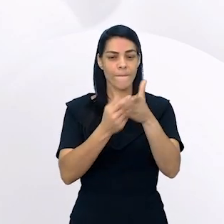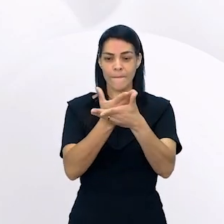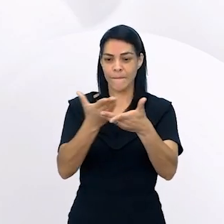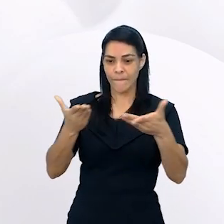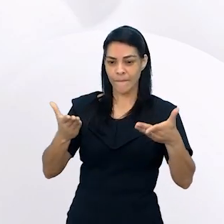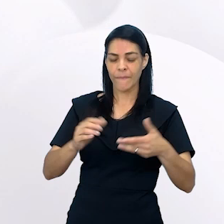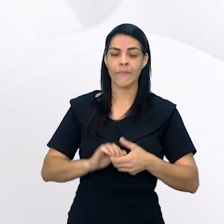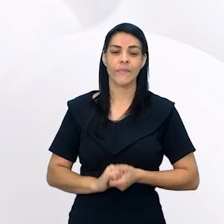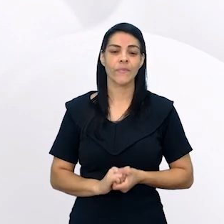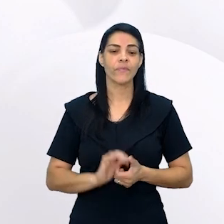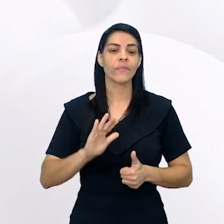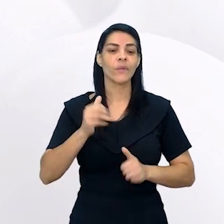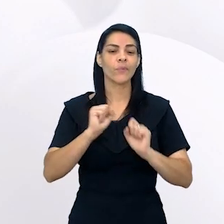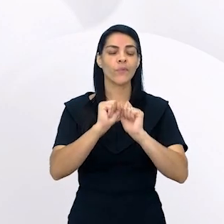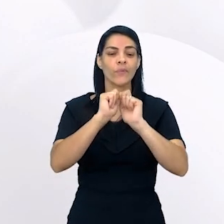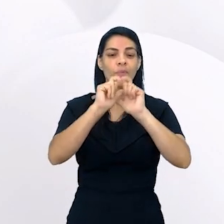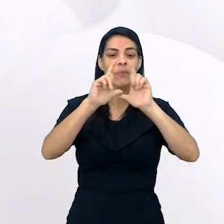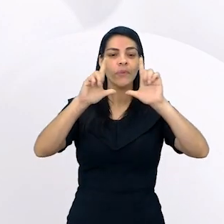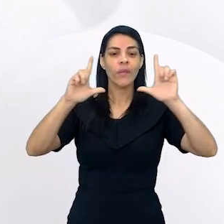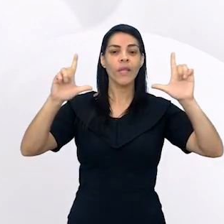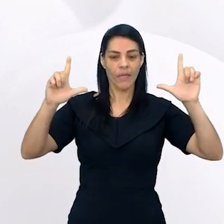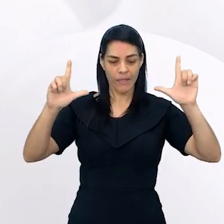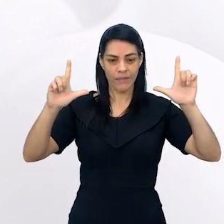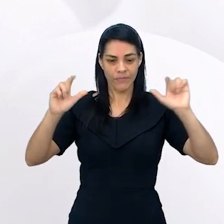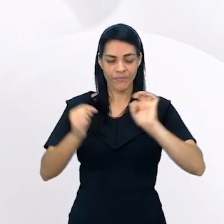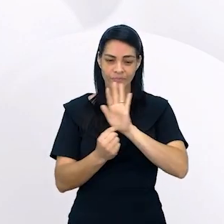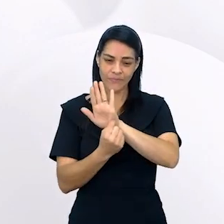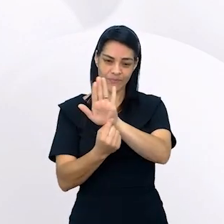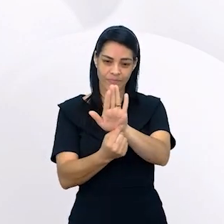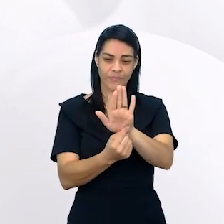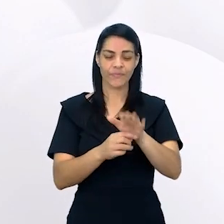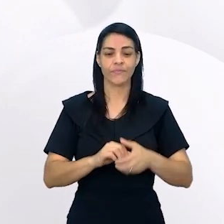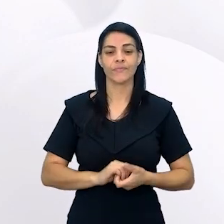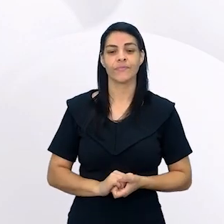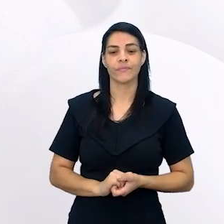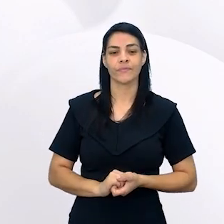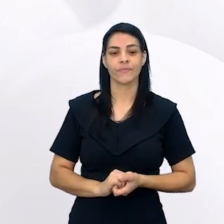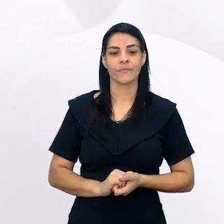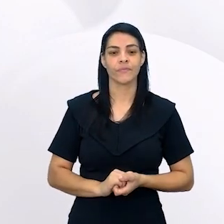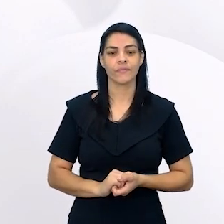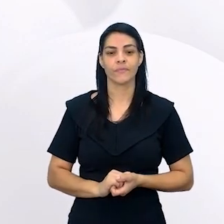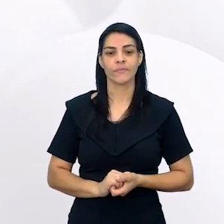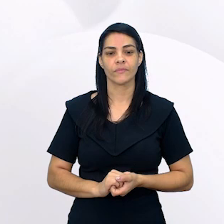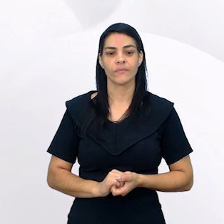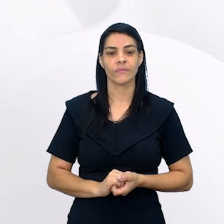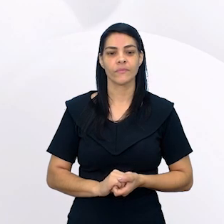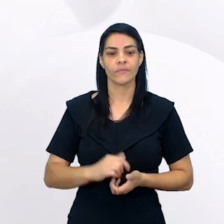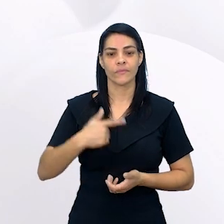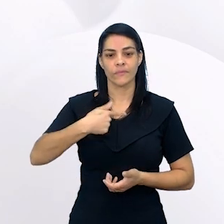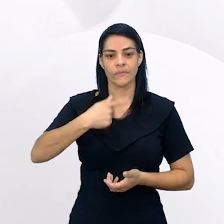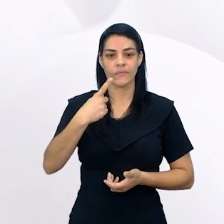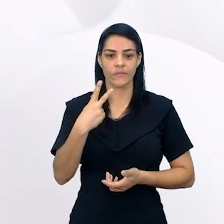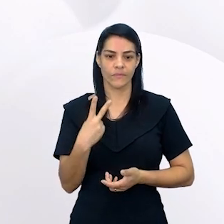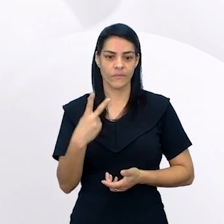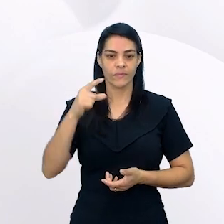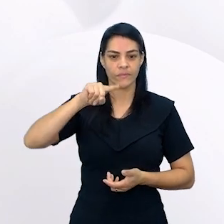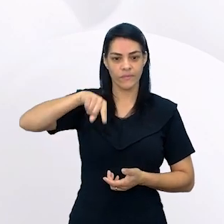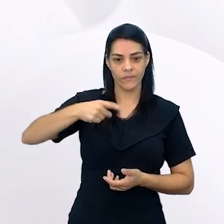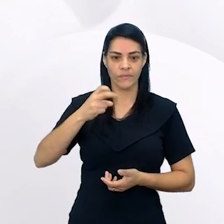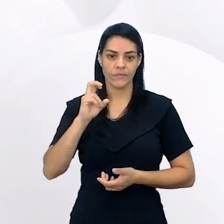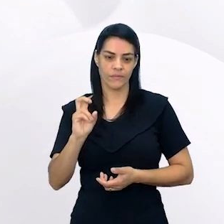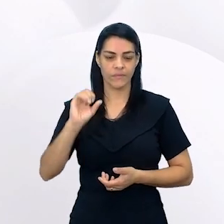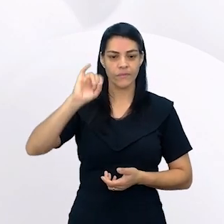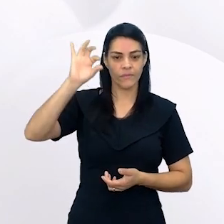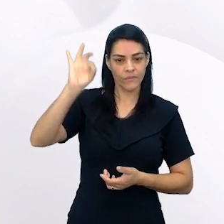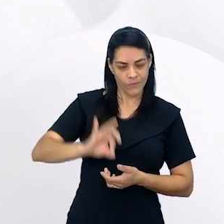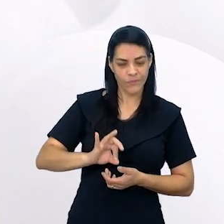para vocês quando eu eu abri espelhar para vocês o que eu o que eu tiver visualizando Então tá aí 72,5% de